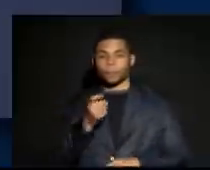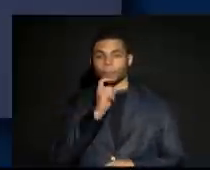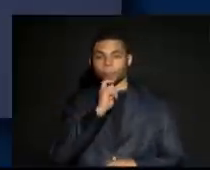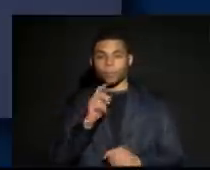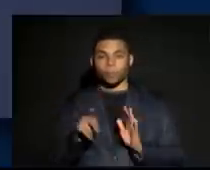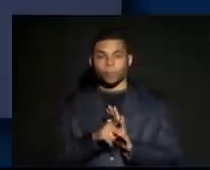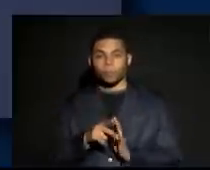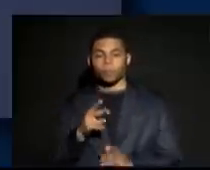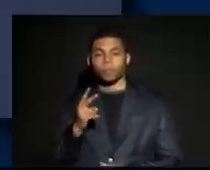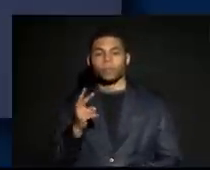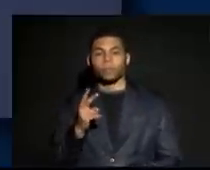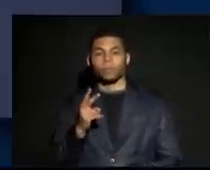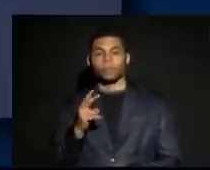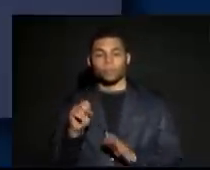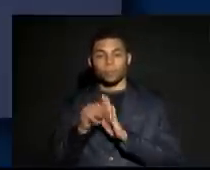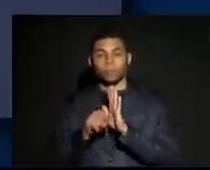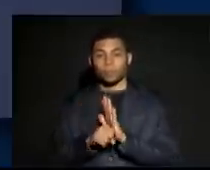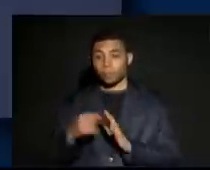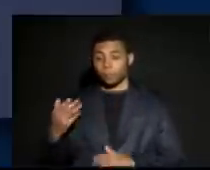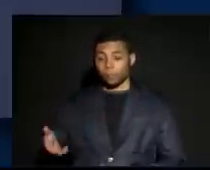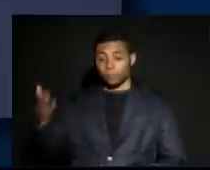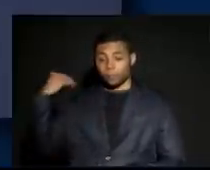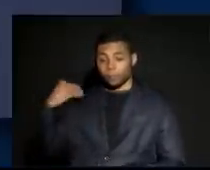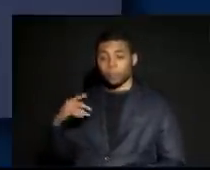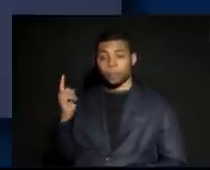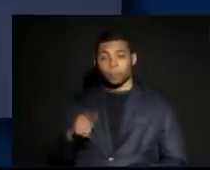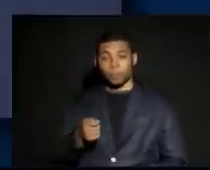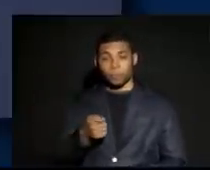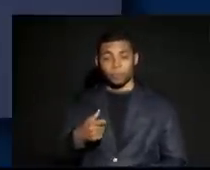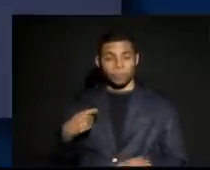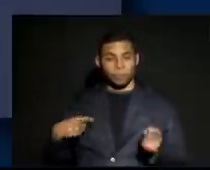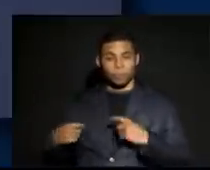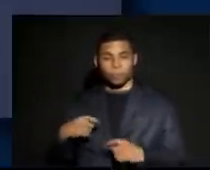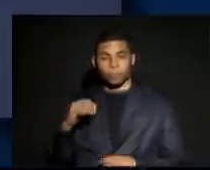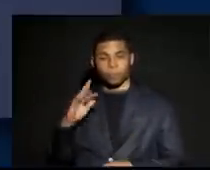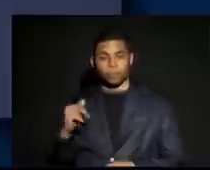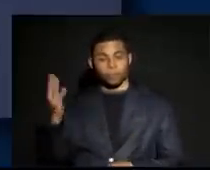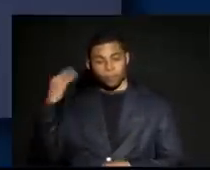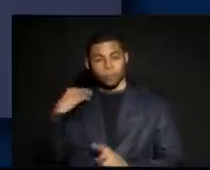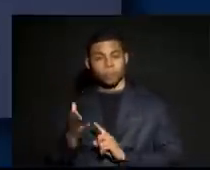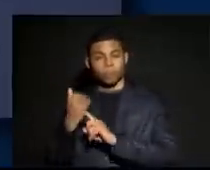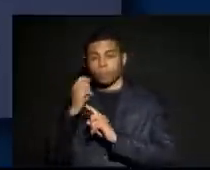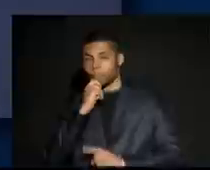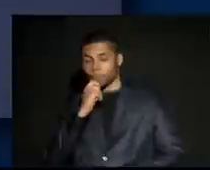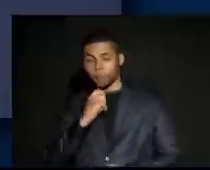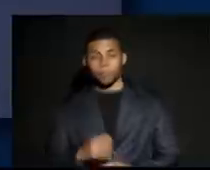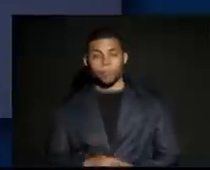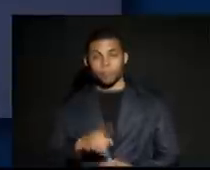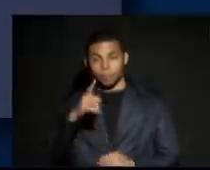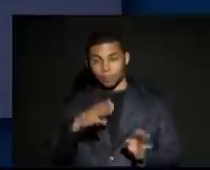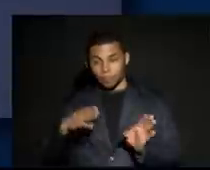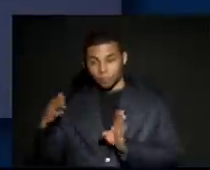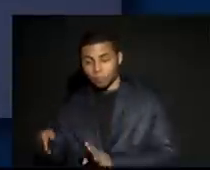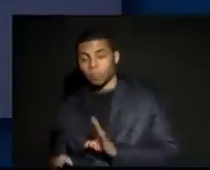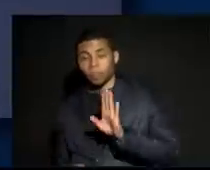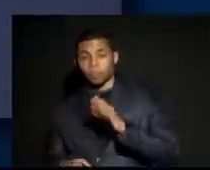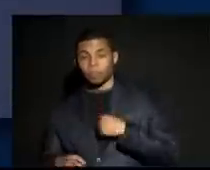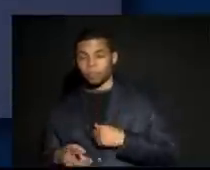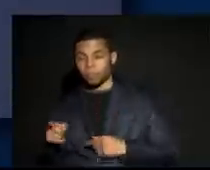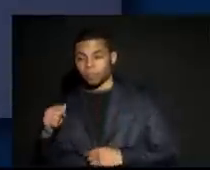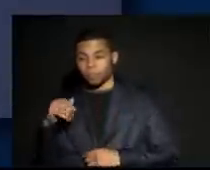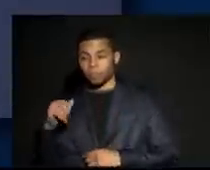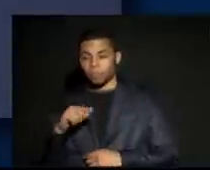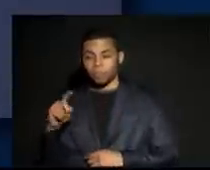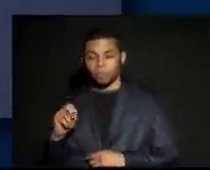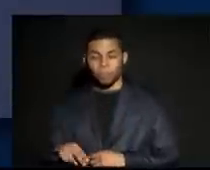na segunda metade do século passado é quase com a Guerra Fria e tecnológica né É você de um lado eu vou ter armas